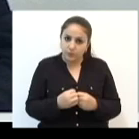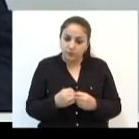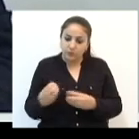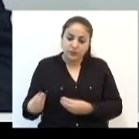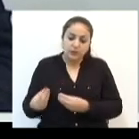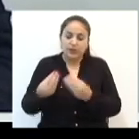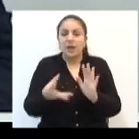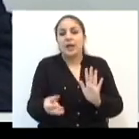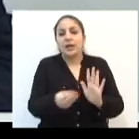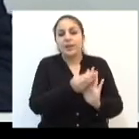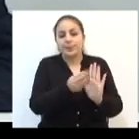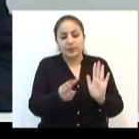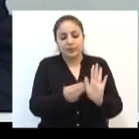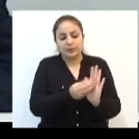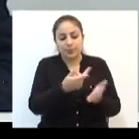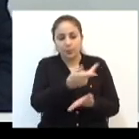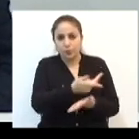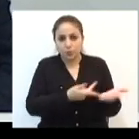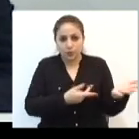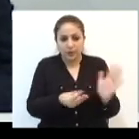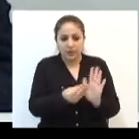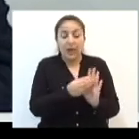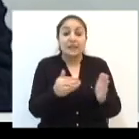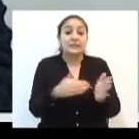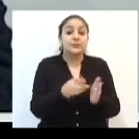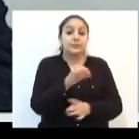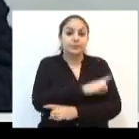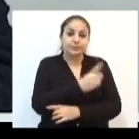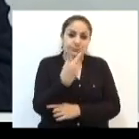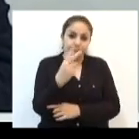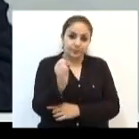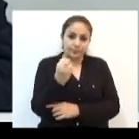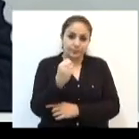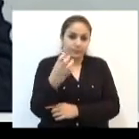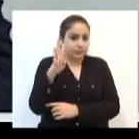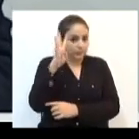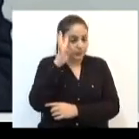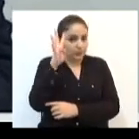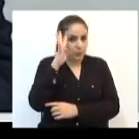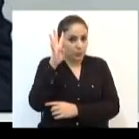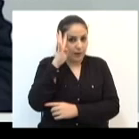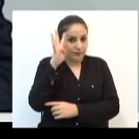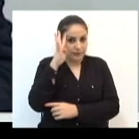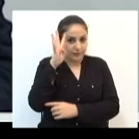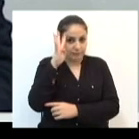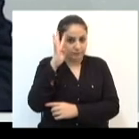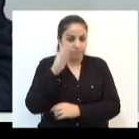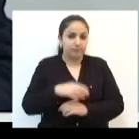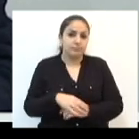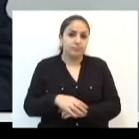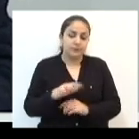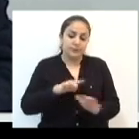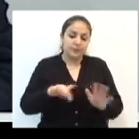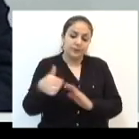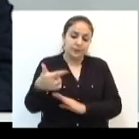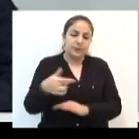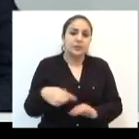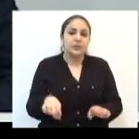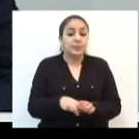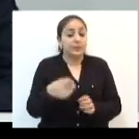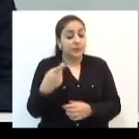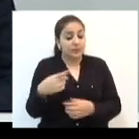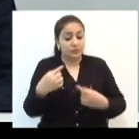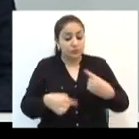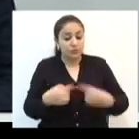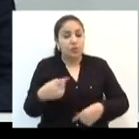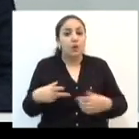enviar emendas, protocolar emendas até o dia 28, até quarta-feira da próxima semana. E para que essa